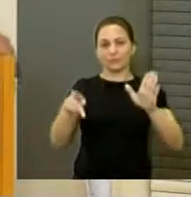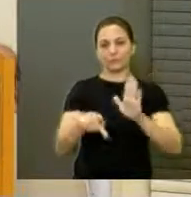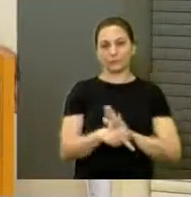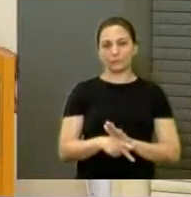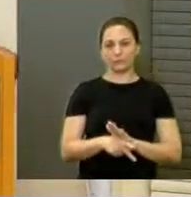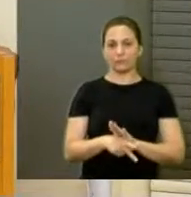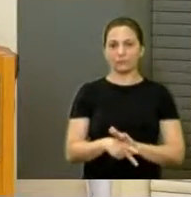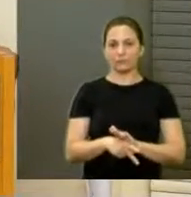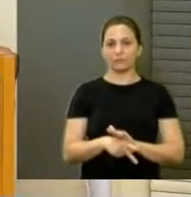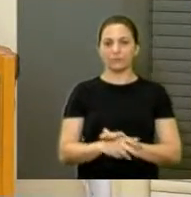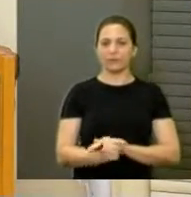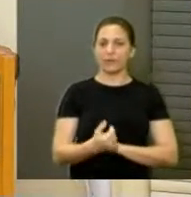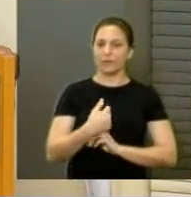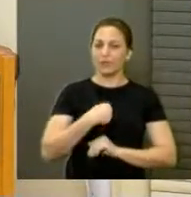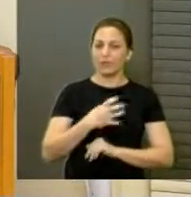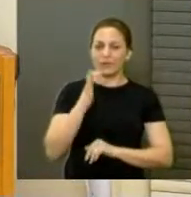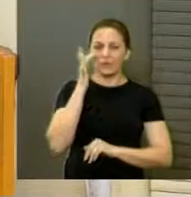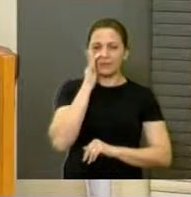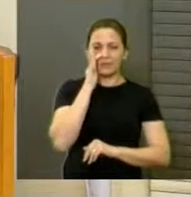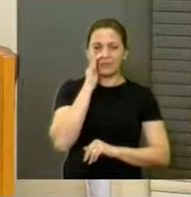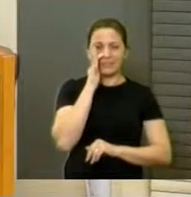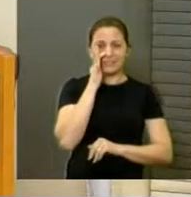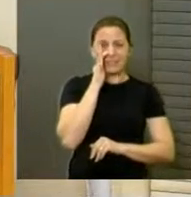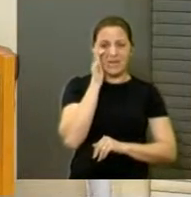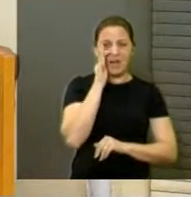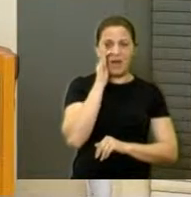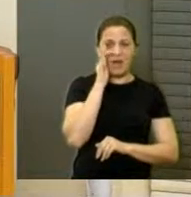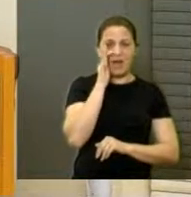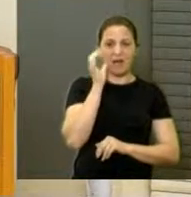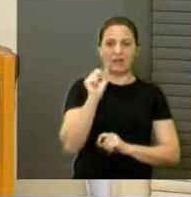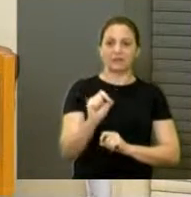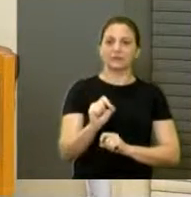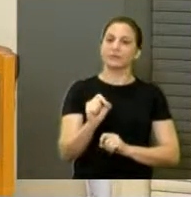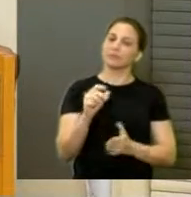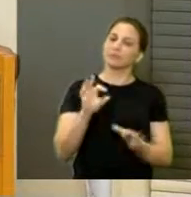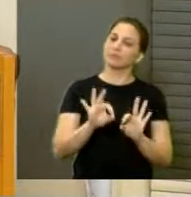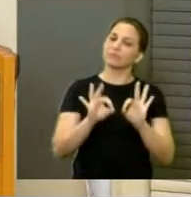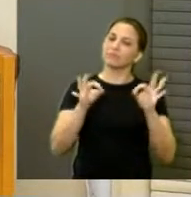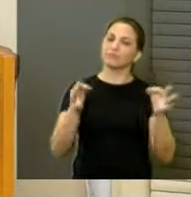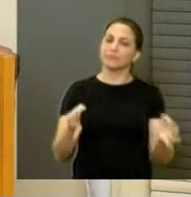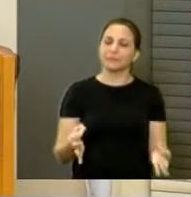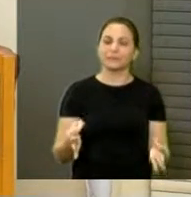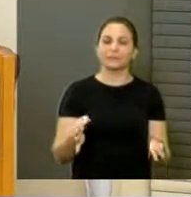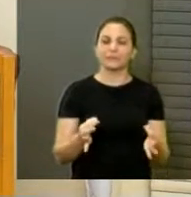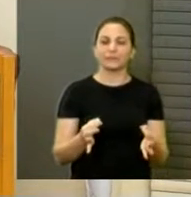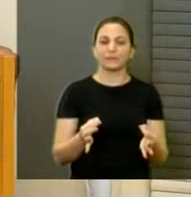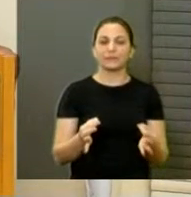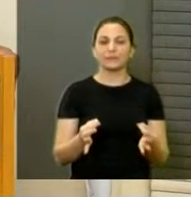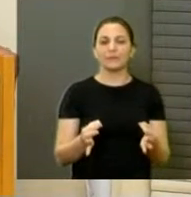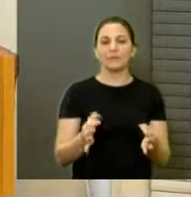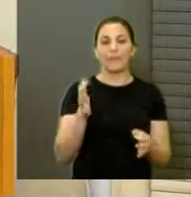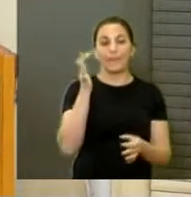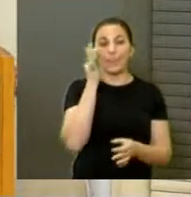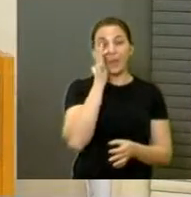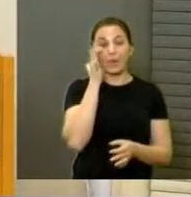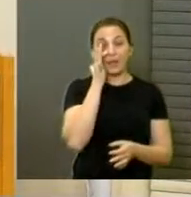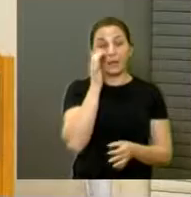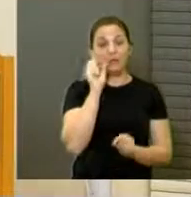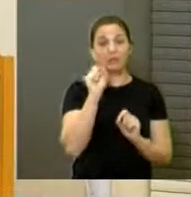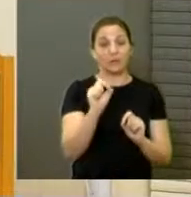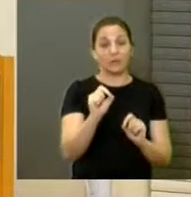Me indigna, vereador Hélio Lopes, me indigna, sinceridade. Me indigna quando o senhor vem